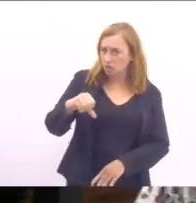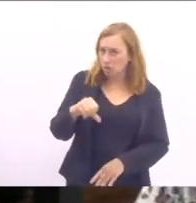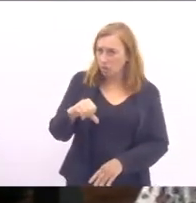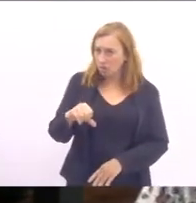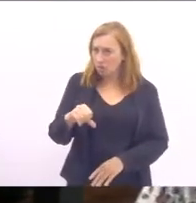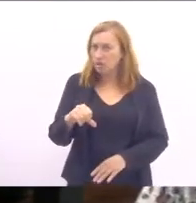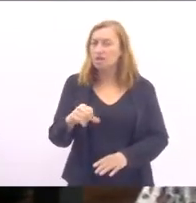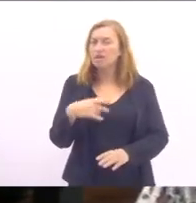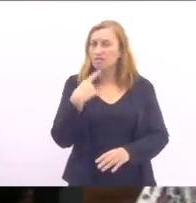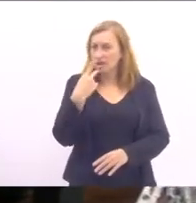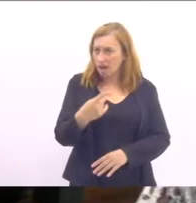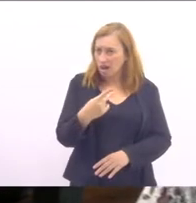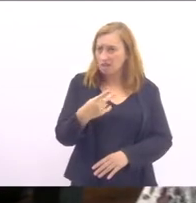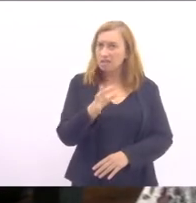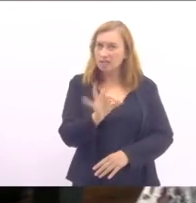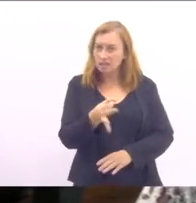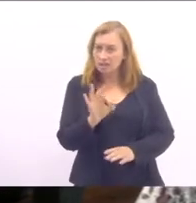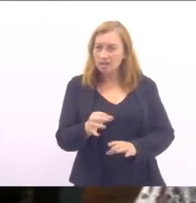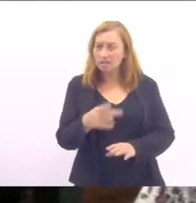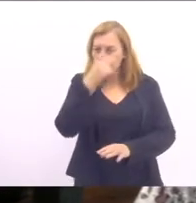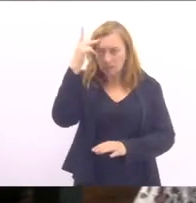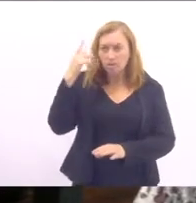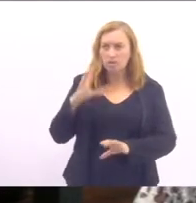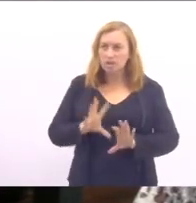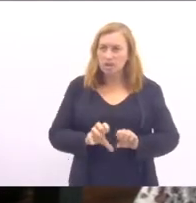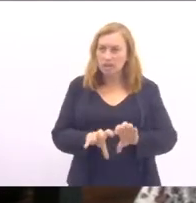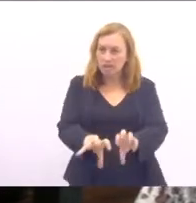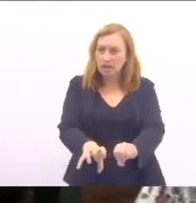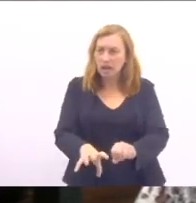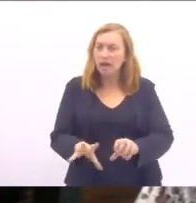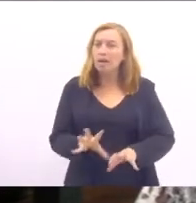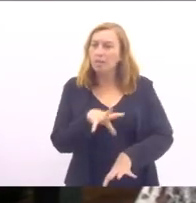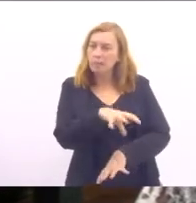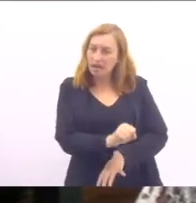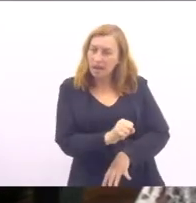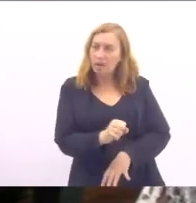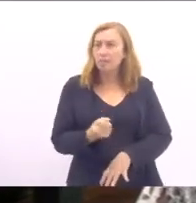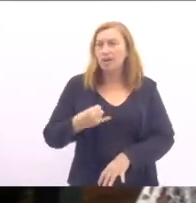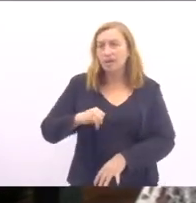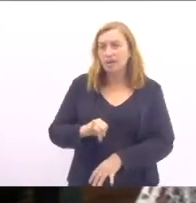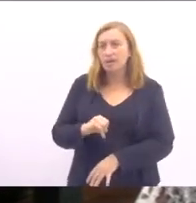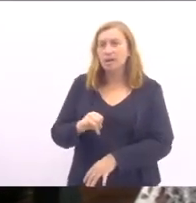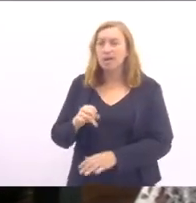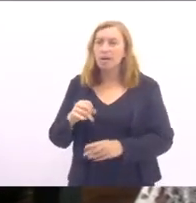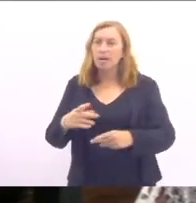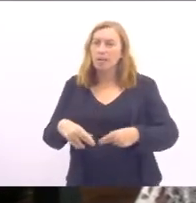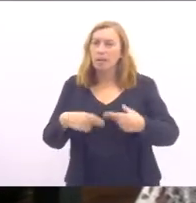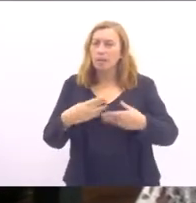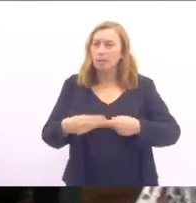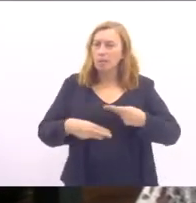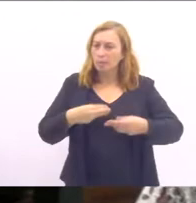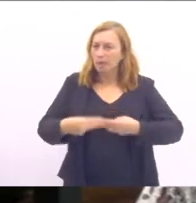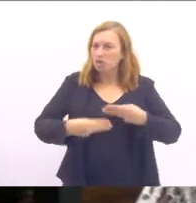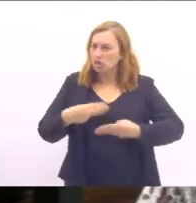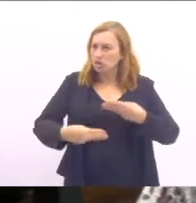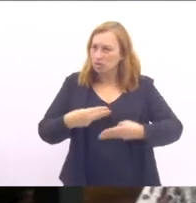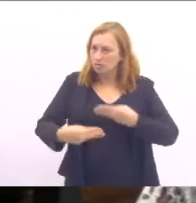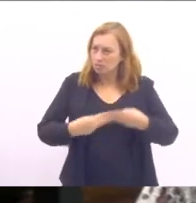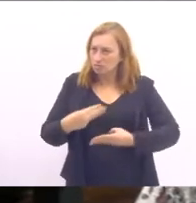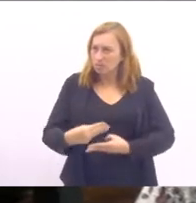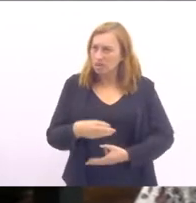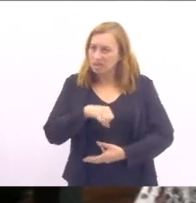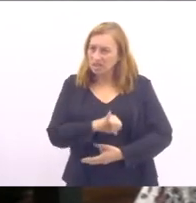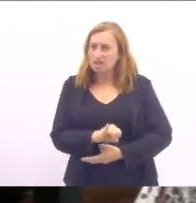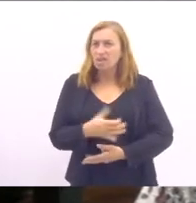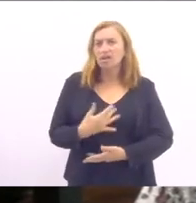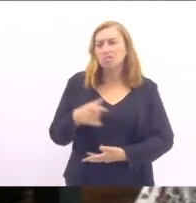que, inclusive, os catadores deveriam pegar para si, para papel higiênico. Então,